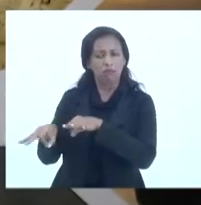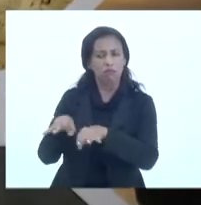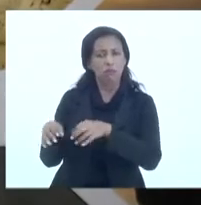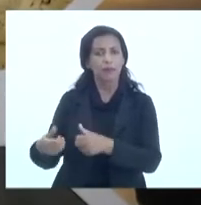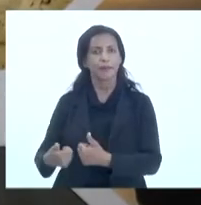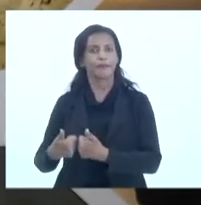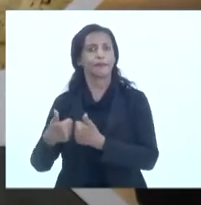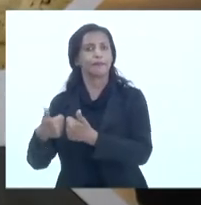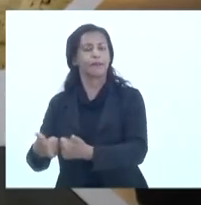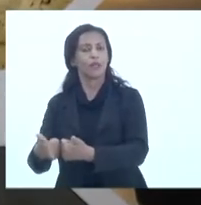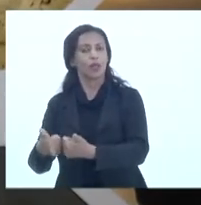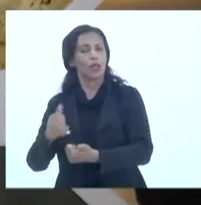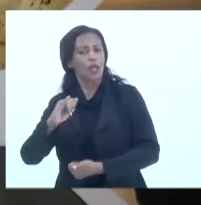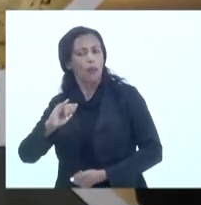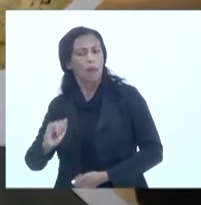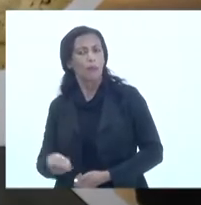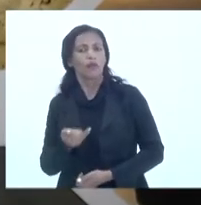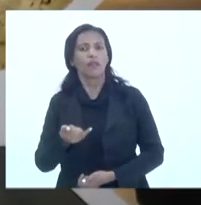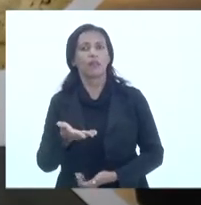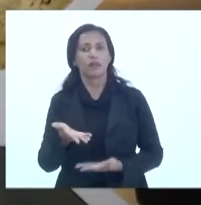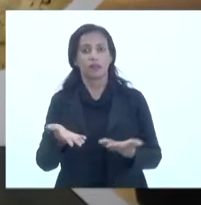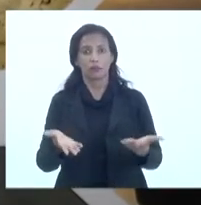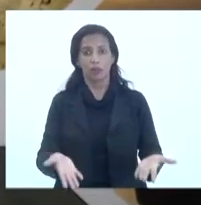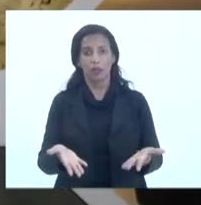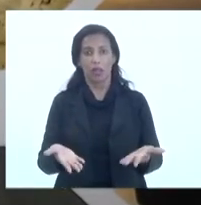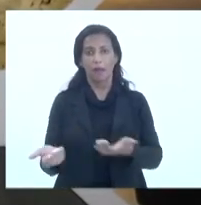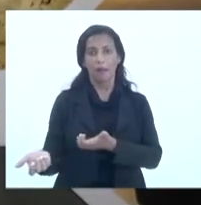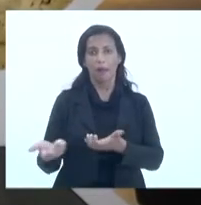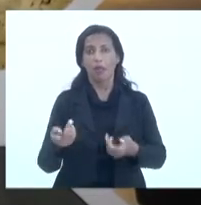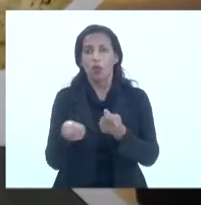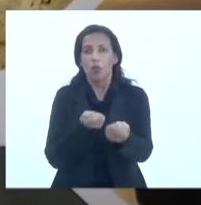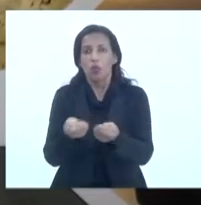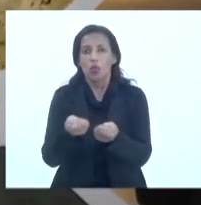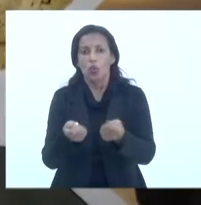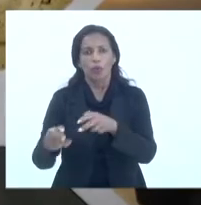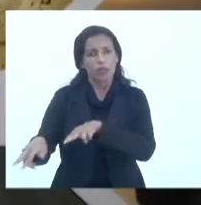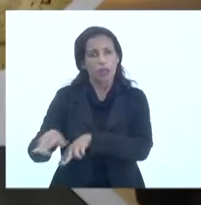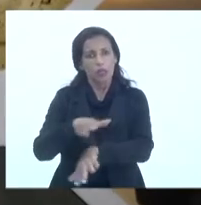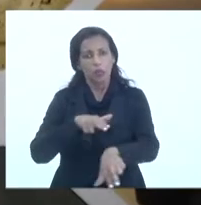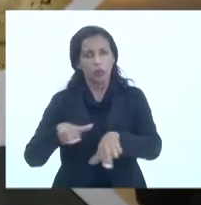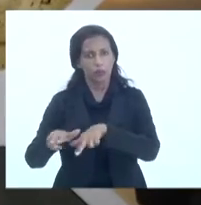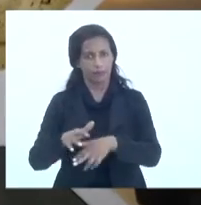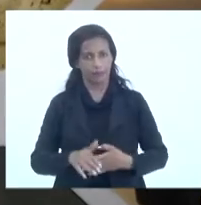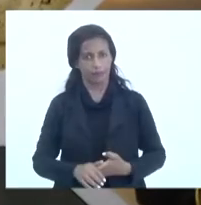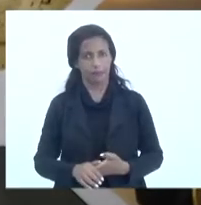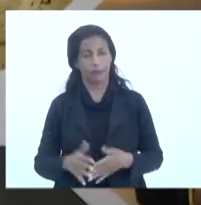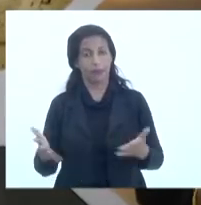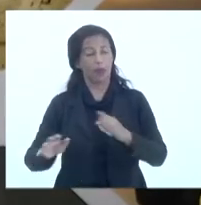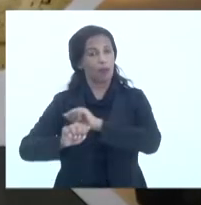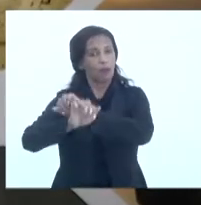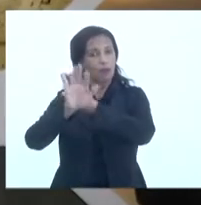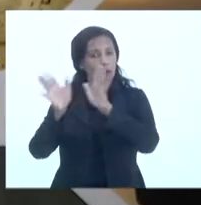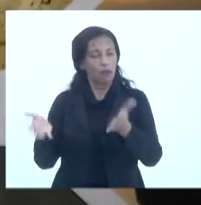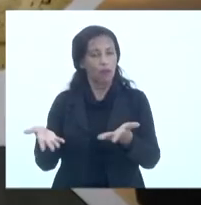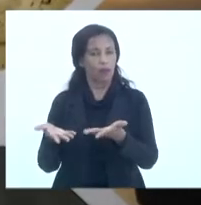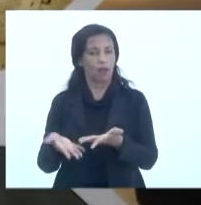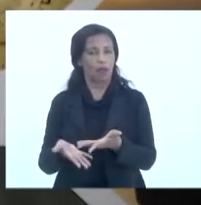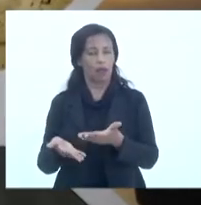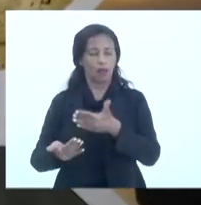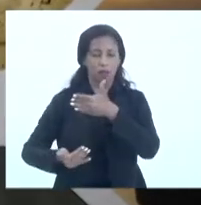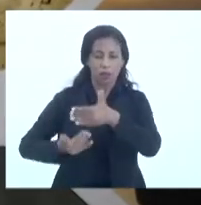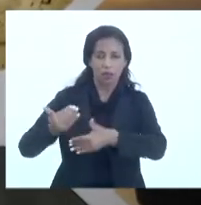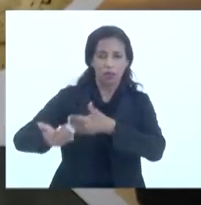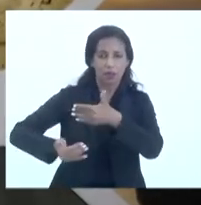melhor e usar essa possibilidade para proporcionar economia circular. Então, é muito claro de que uma série